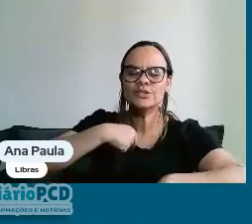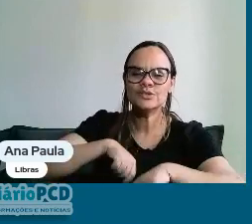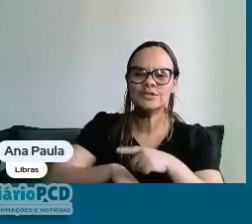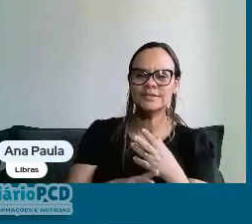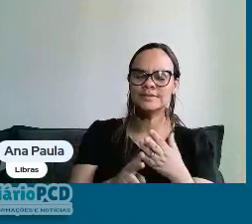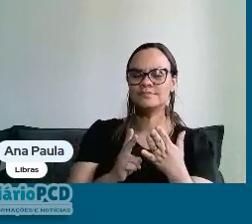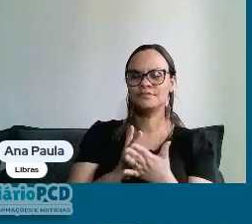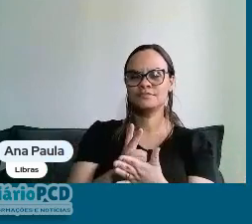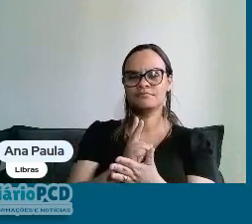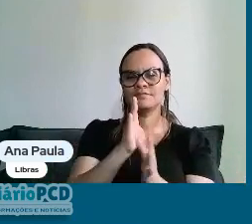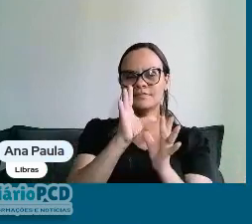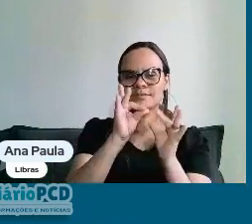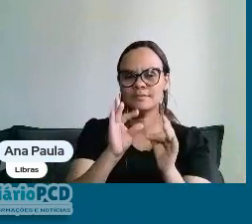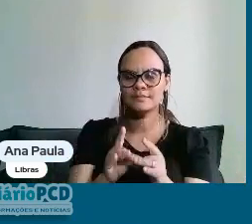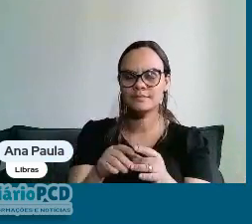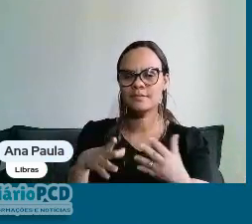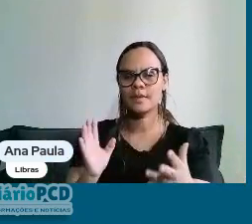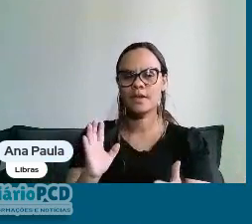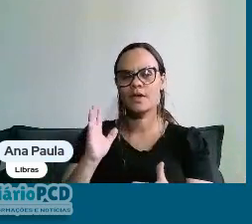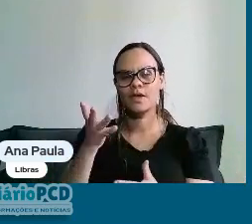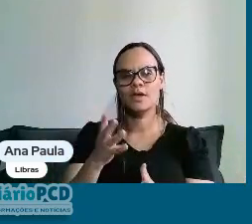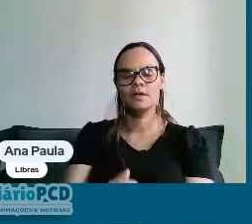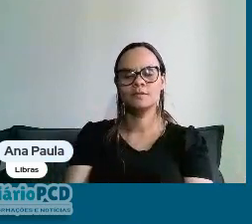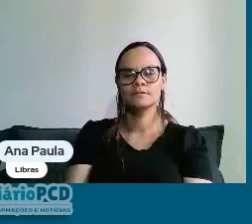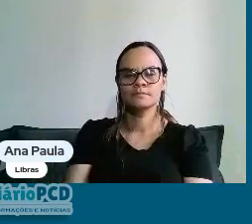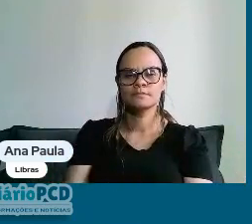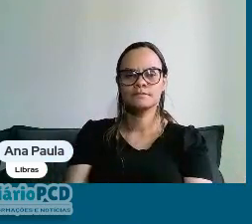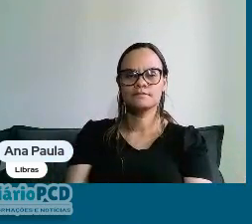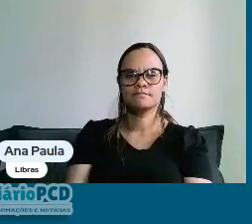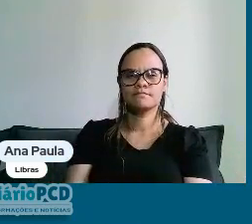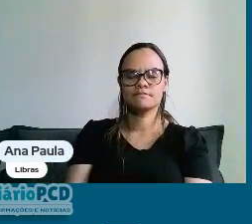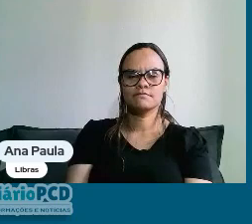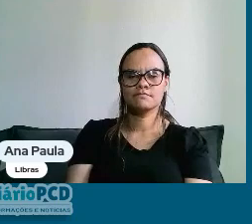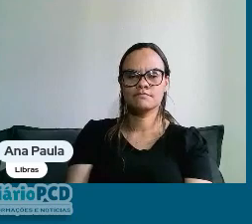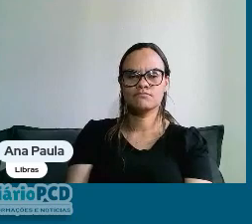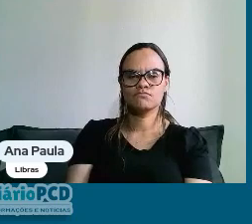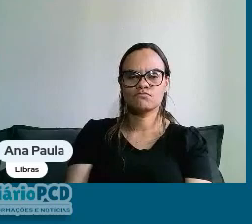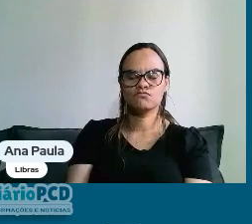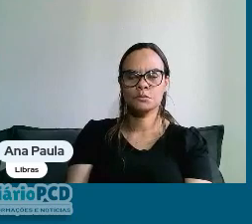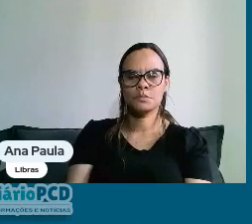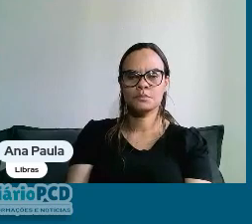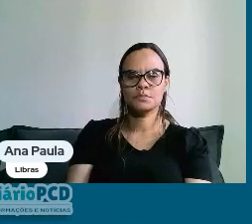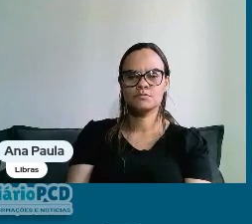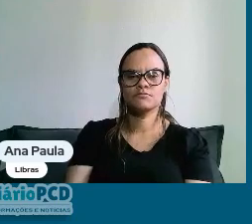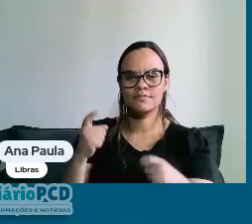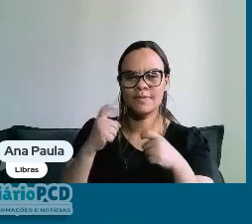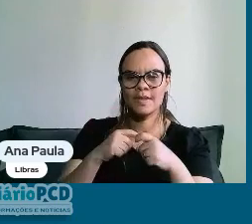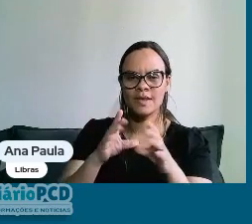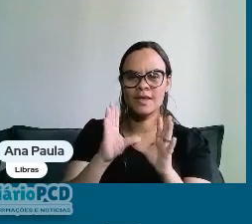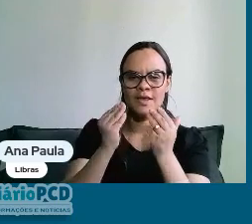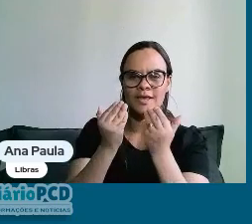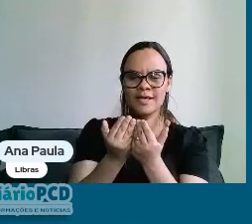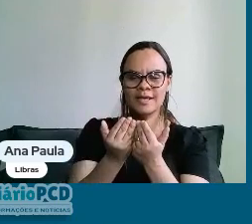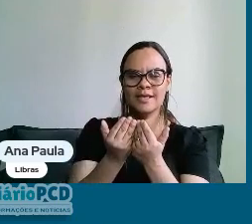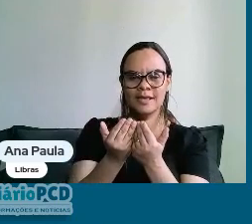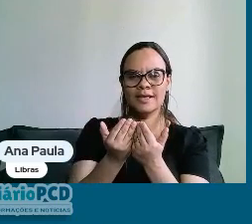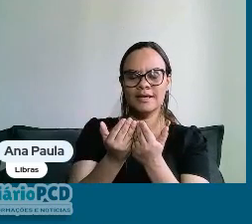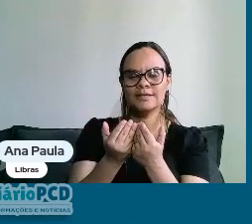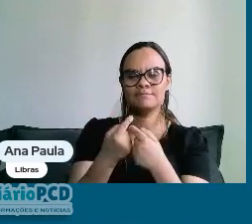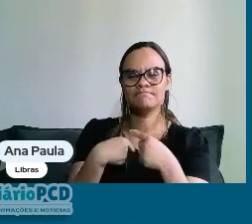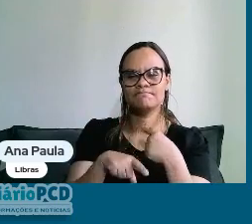o detalhe, se ele está fazendo diário, se ele está fazendo intermitente, né? Mas aí ele tem que fazer, os médicos da equipe dele provavelmente eles devem estar